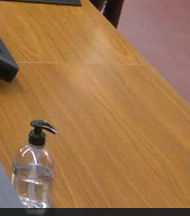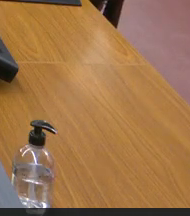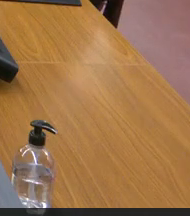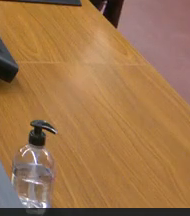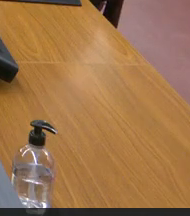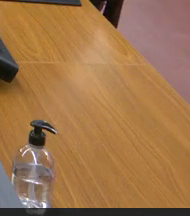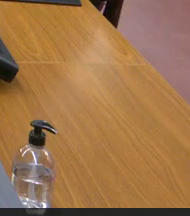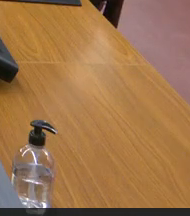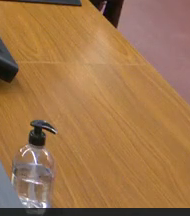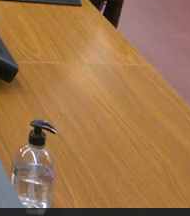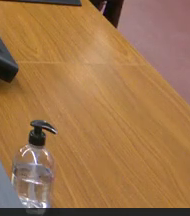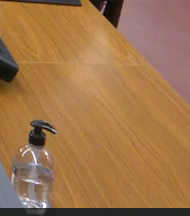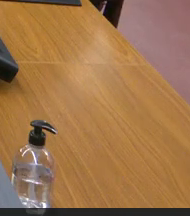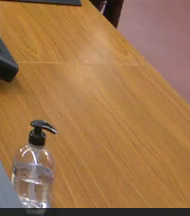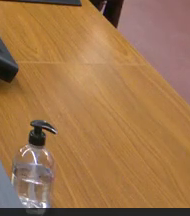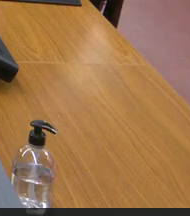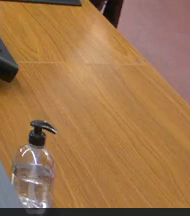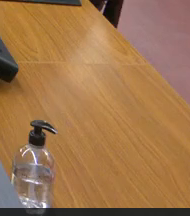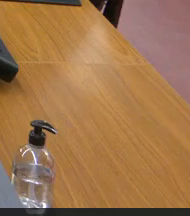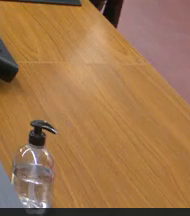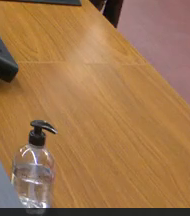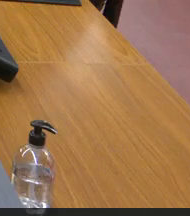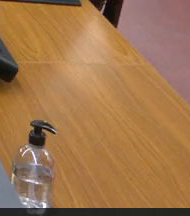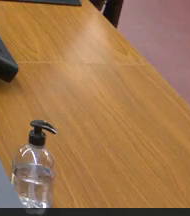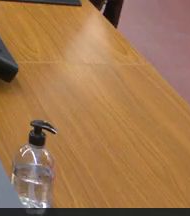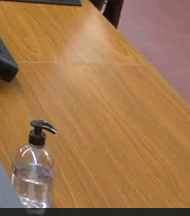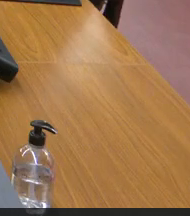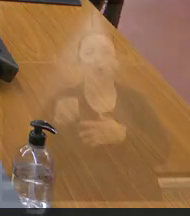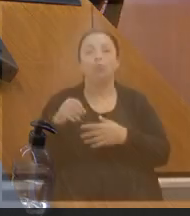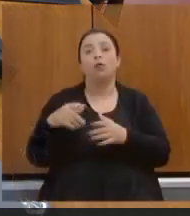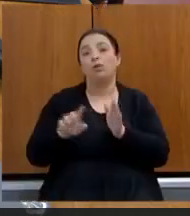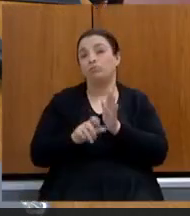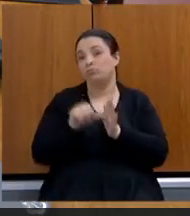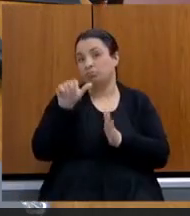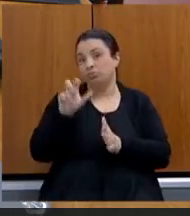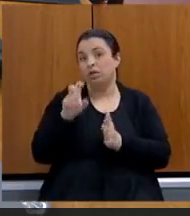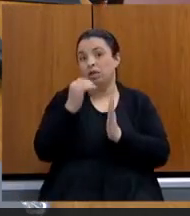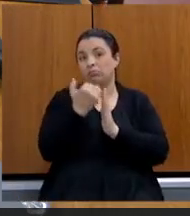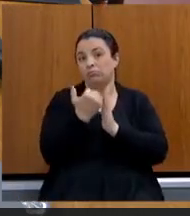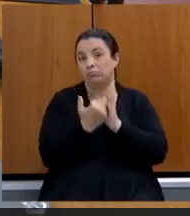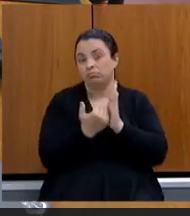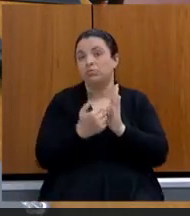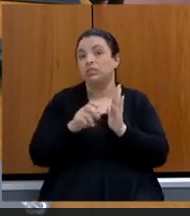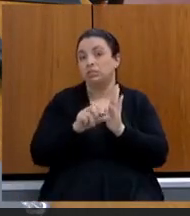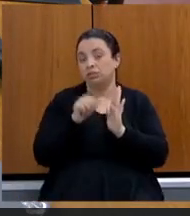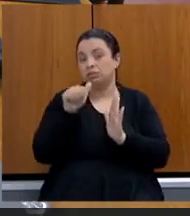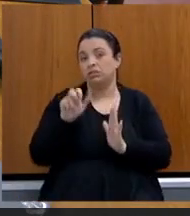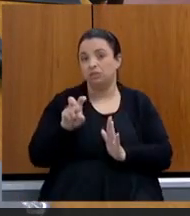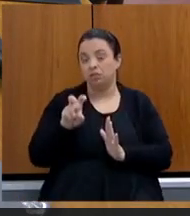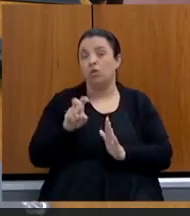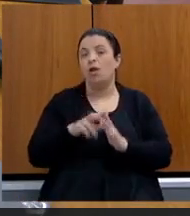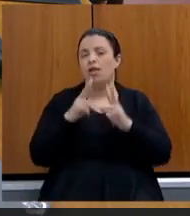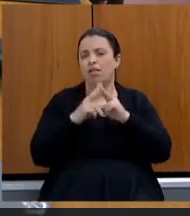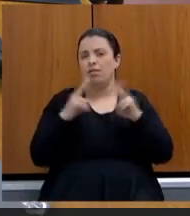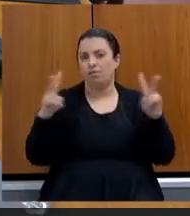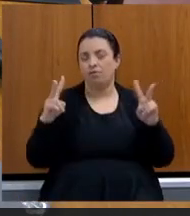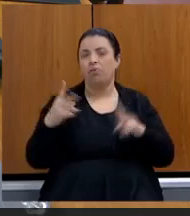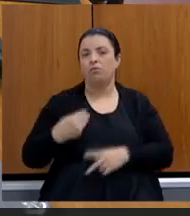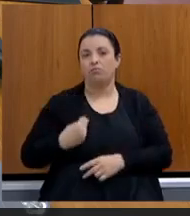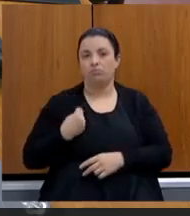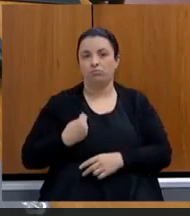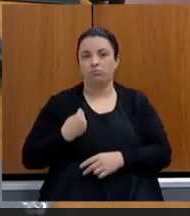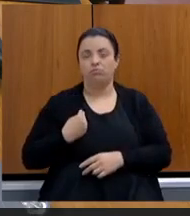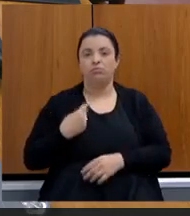fala para o deputado Dr Paulo né que é o quinto escrito aqui é uma fala é Doutor Paulo acho que ele tá aqui de forma virtual não é